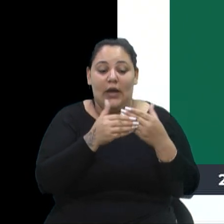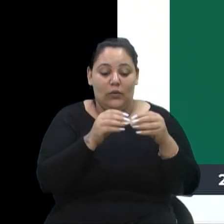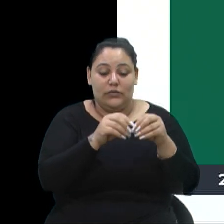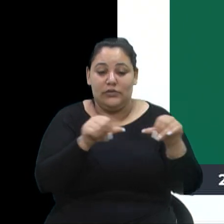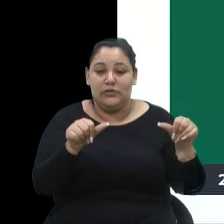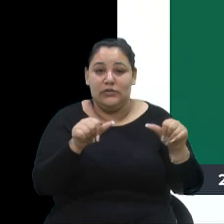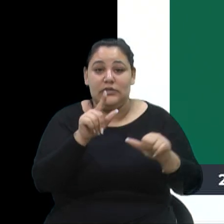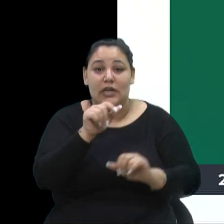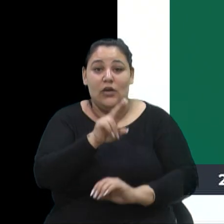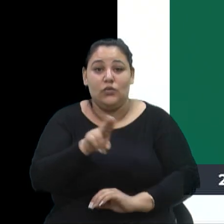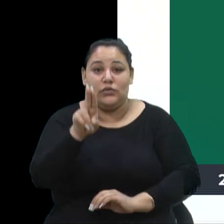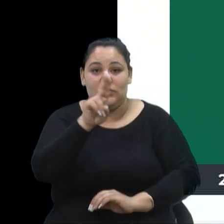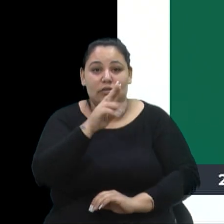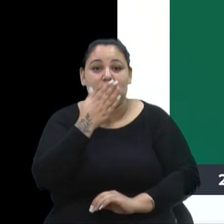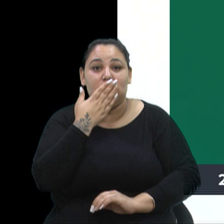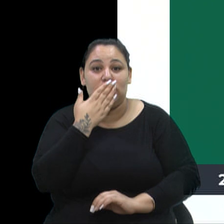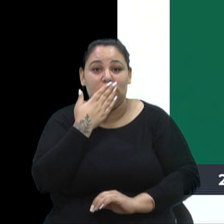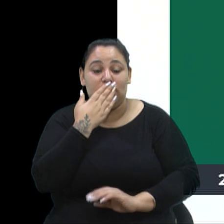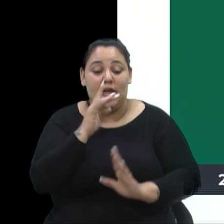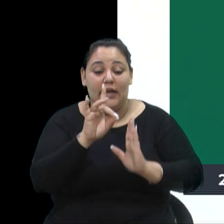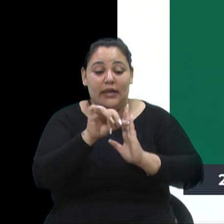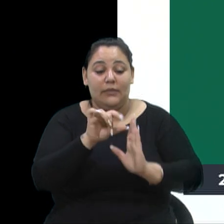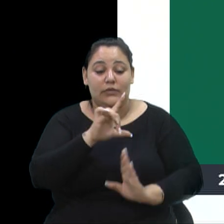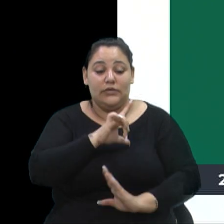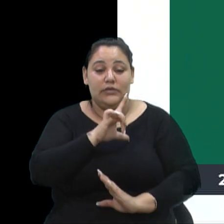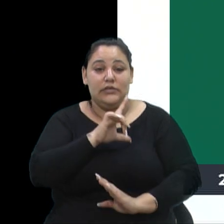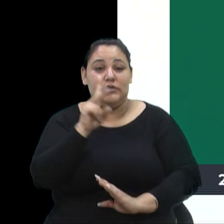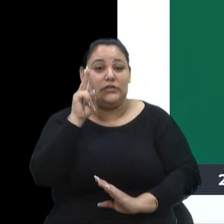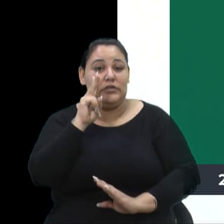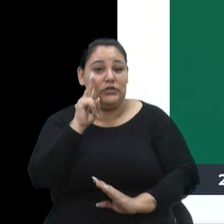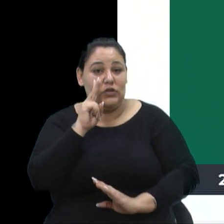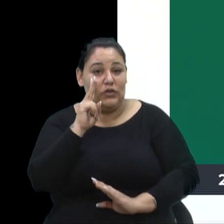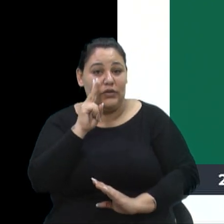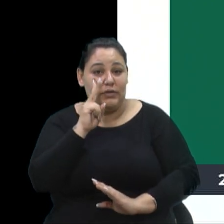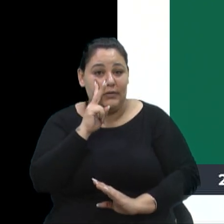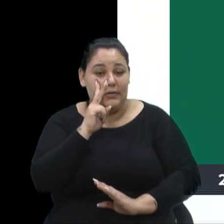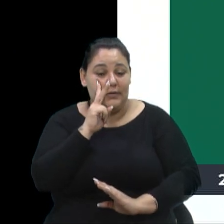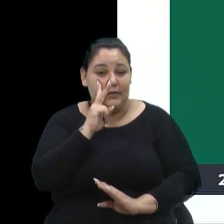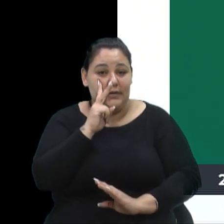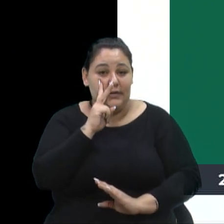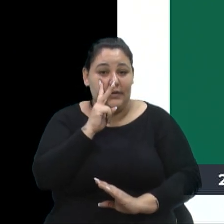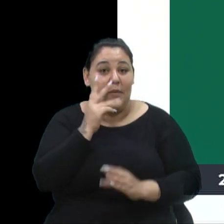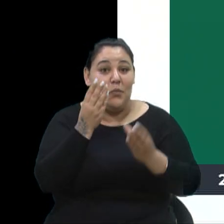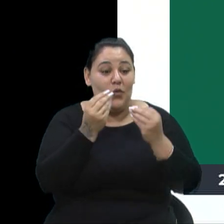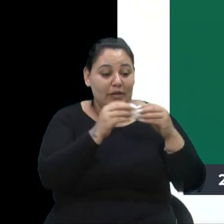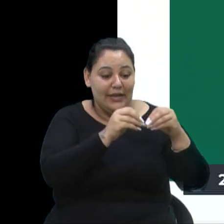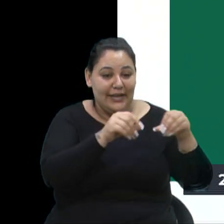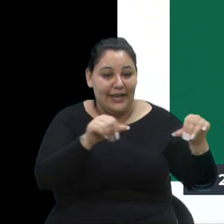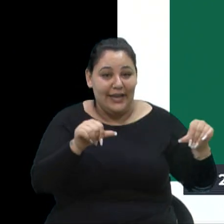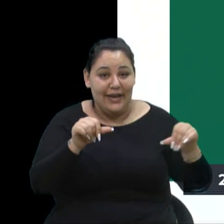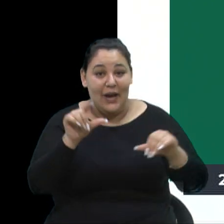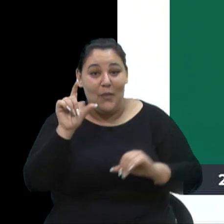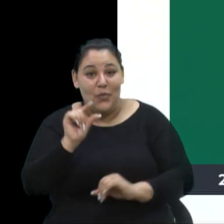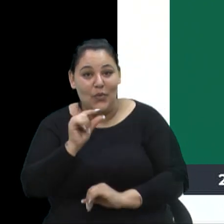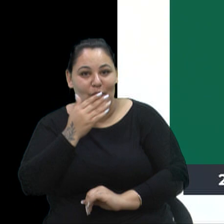utilizadas pelos índios. E depois vem aquela história que é muita terra para pouco índio, mas na verdade não são todos